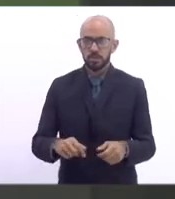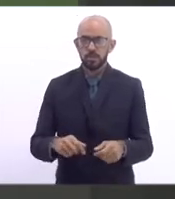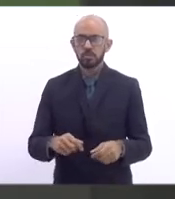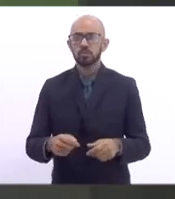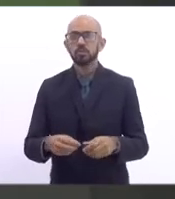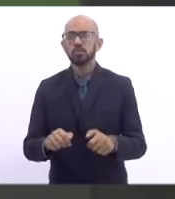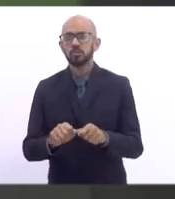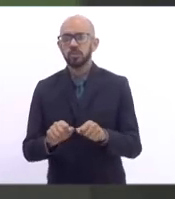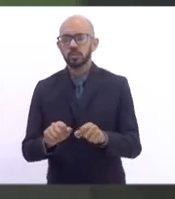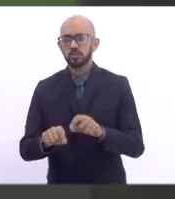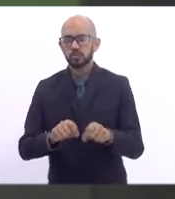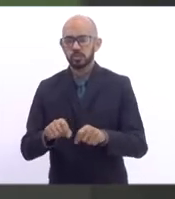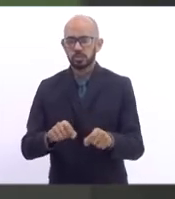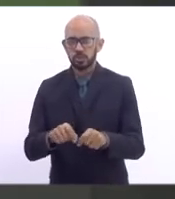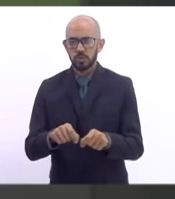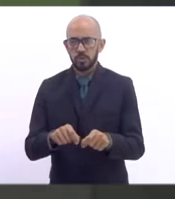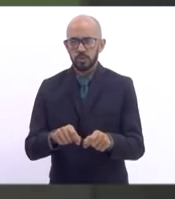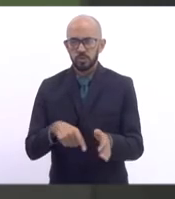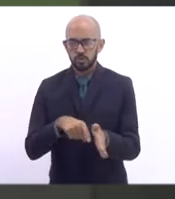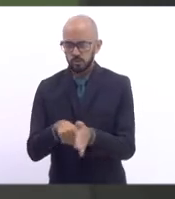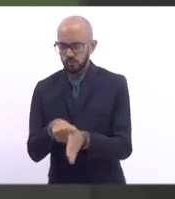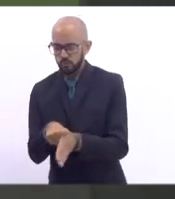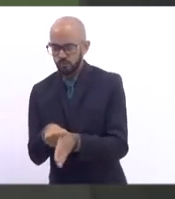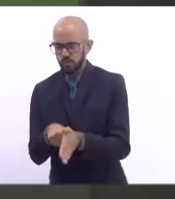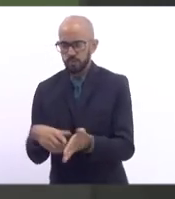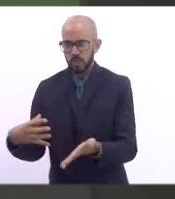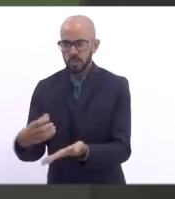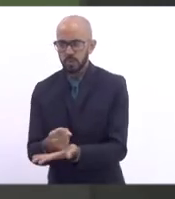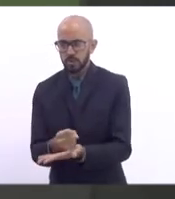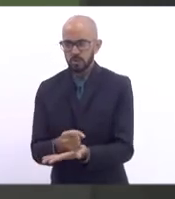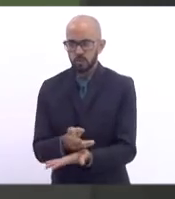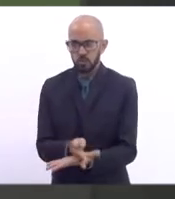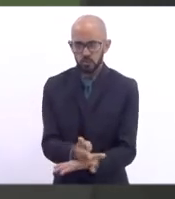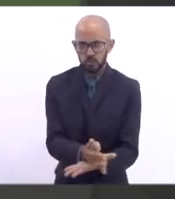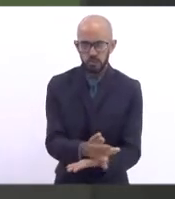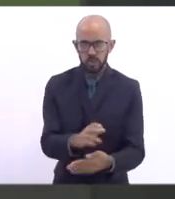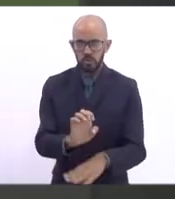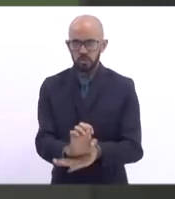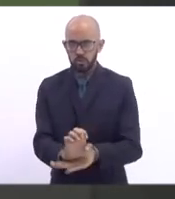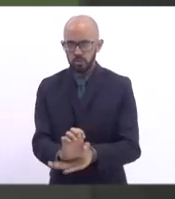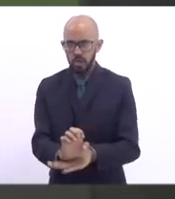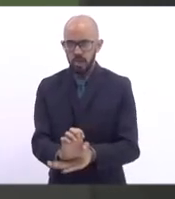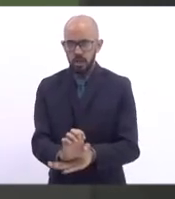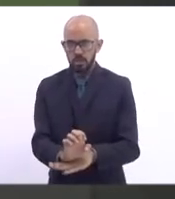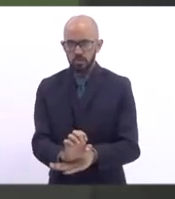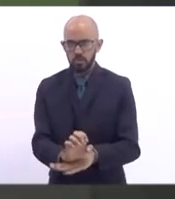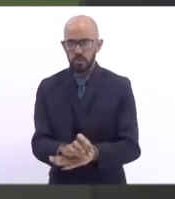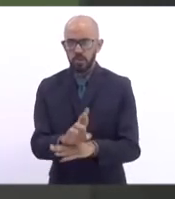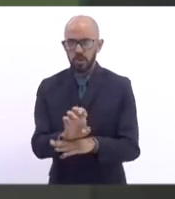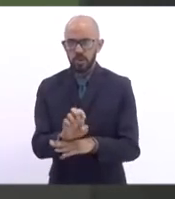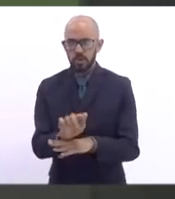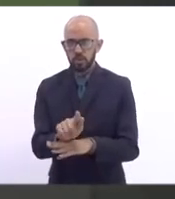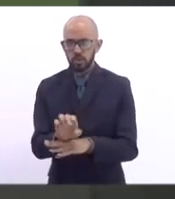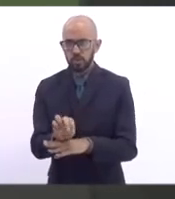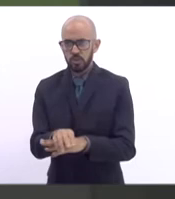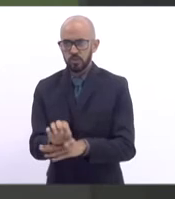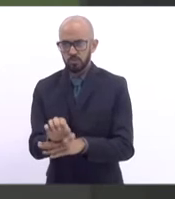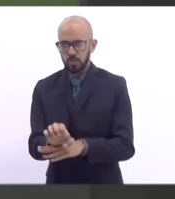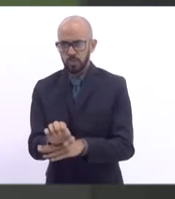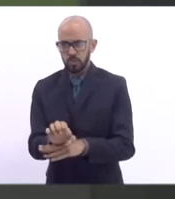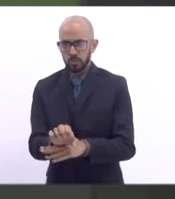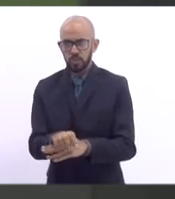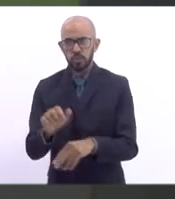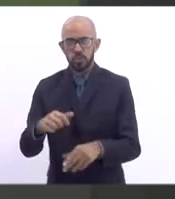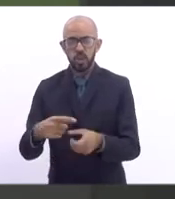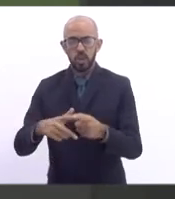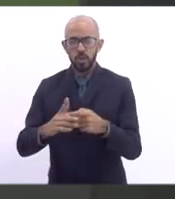como requisito da Adesão e continuidade do estado do regime de recuperação fiscal na